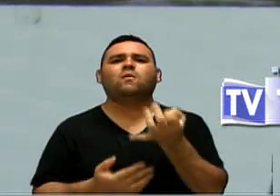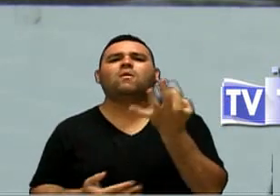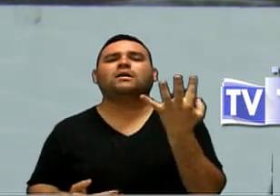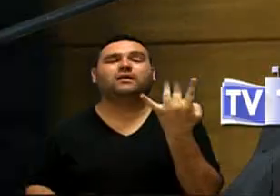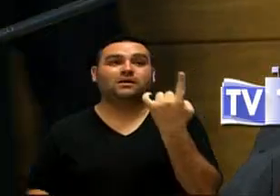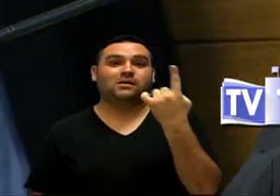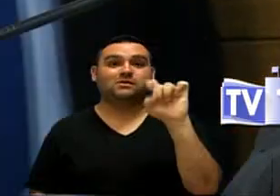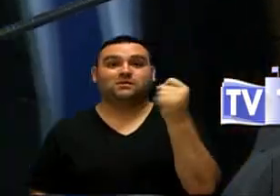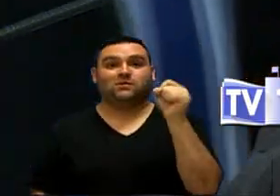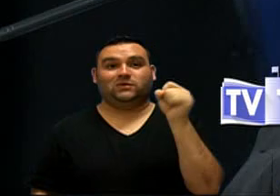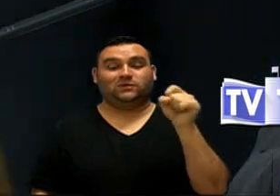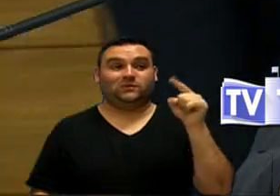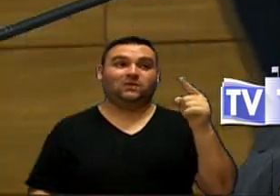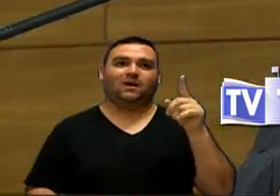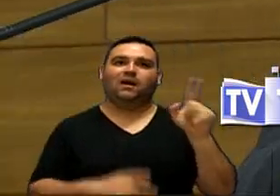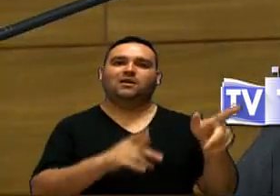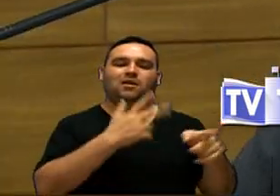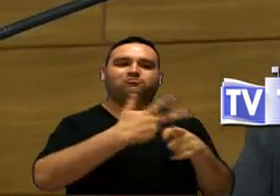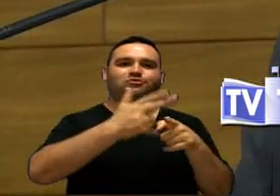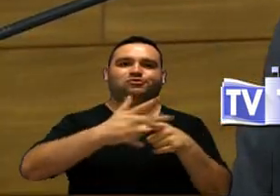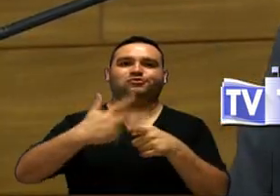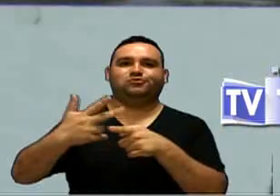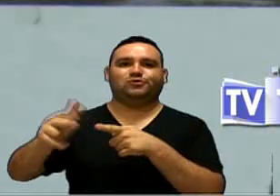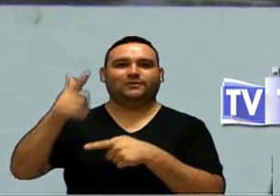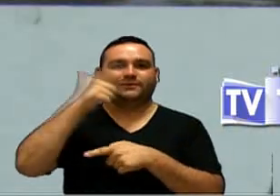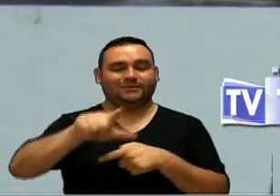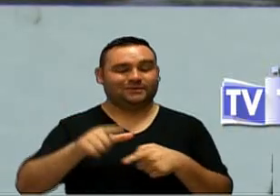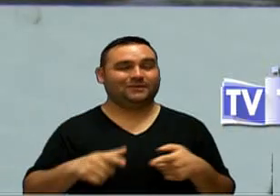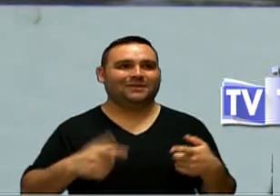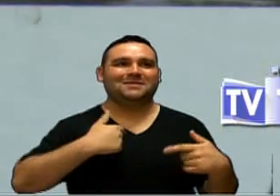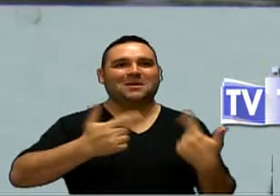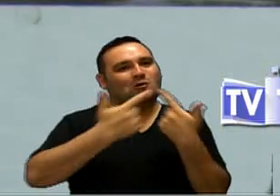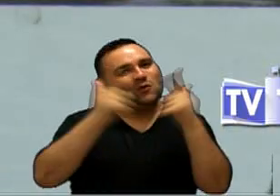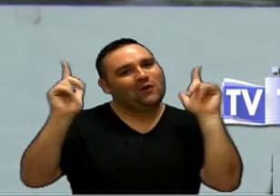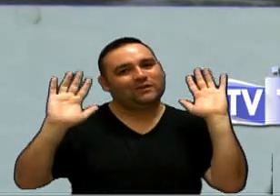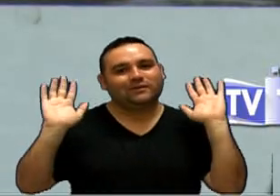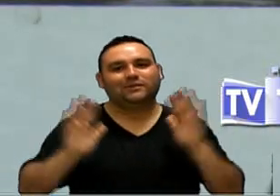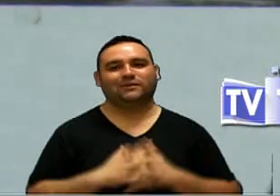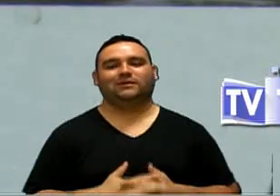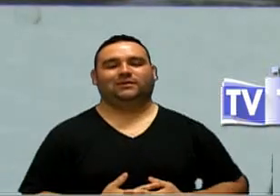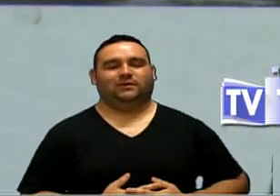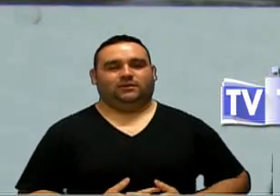Quantos? 18. 18 vezes campeão, Renan. Dei sorte algumas vezes, né?